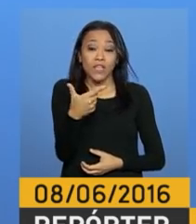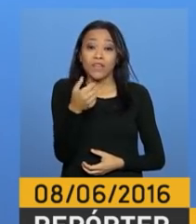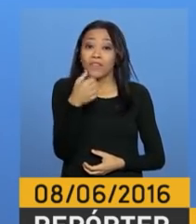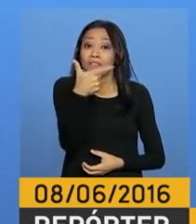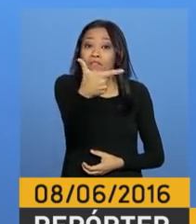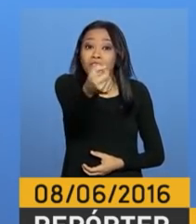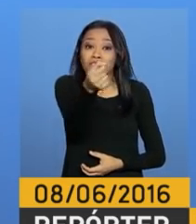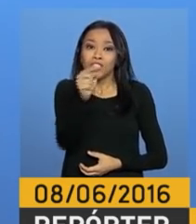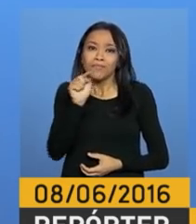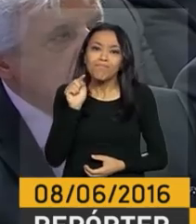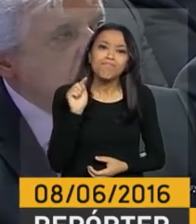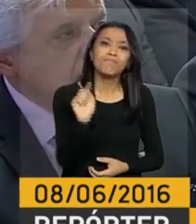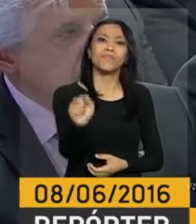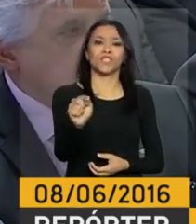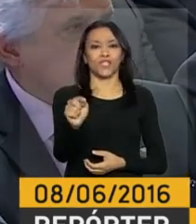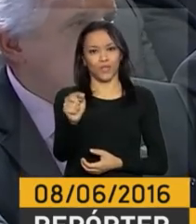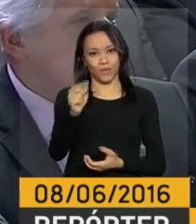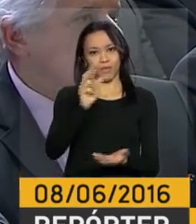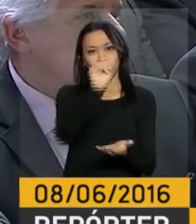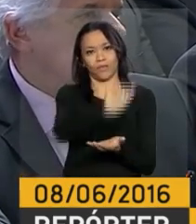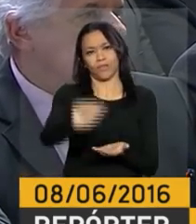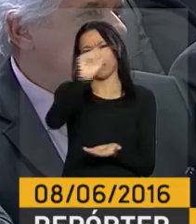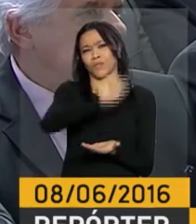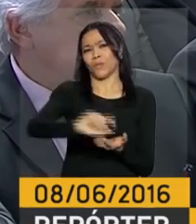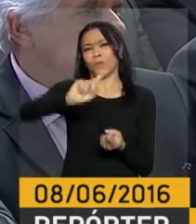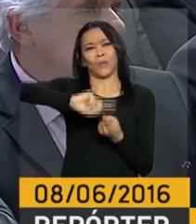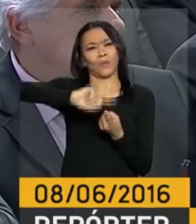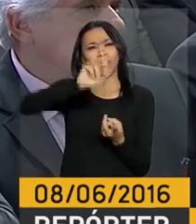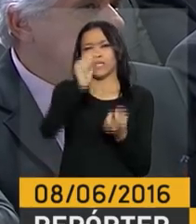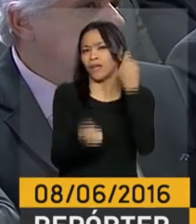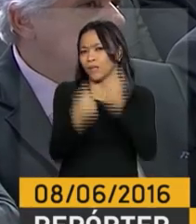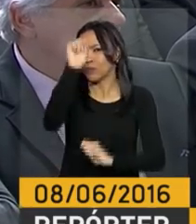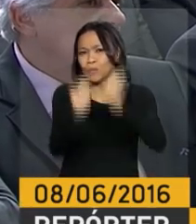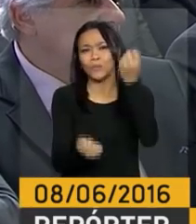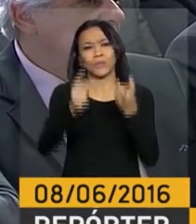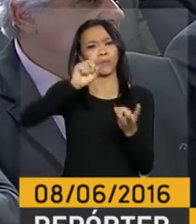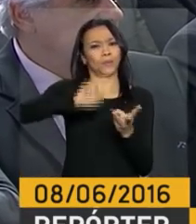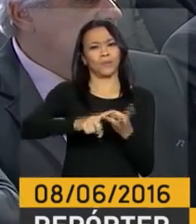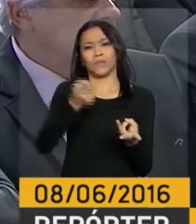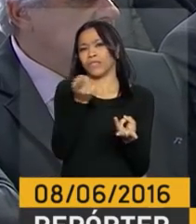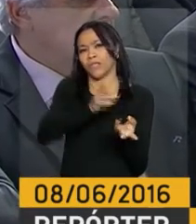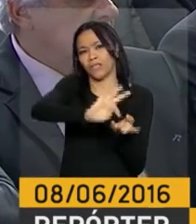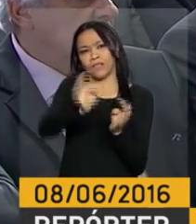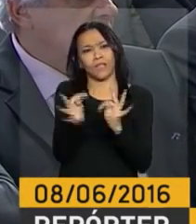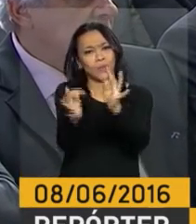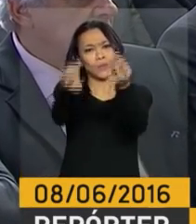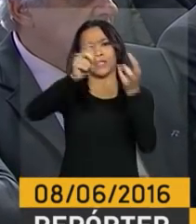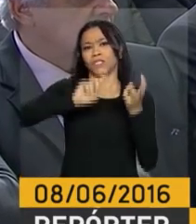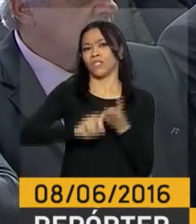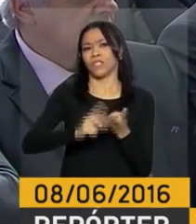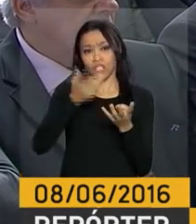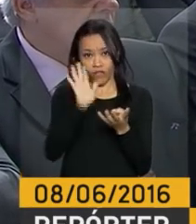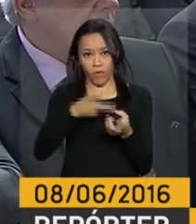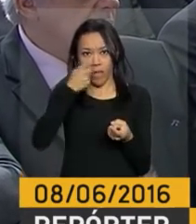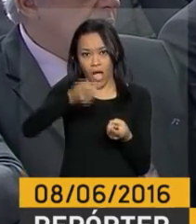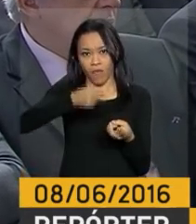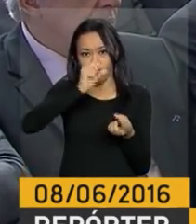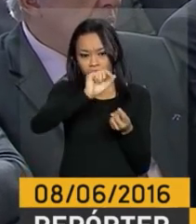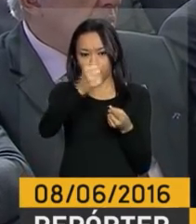entidades essas 20.000 entidades de todos os setores da economia como foi